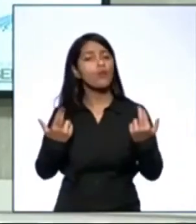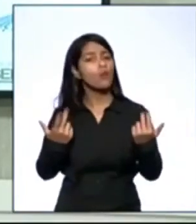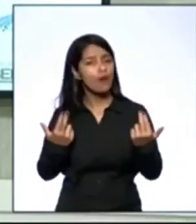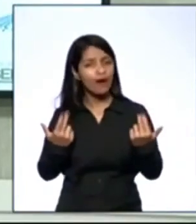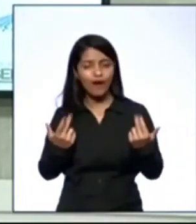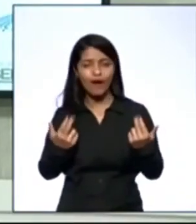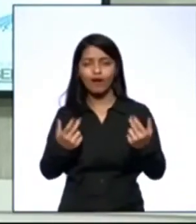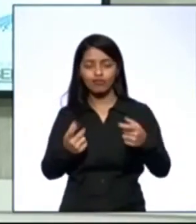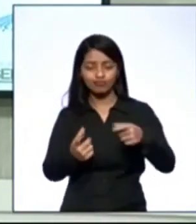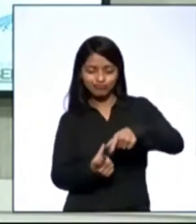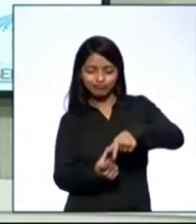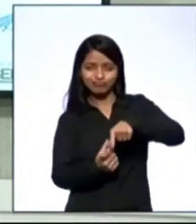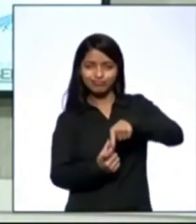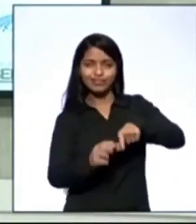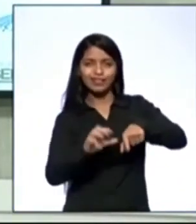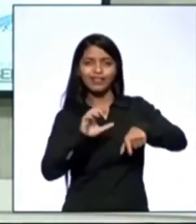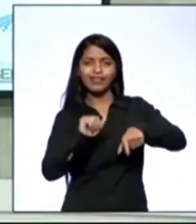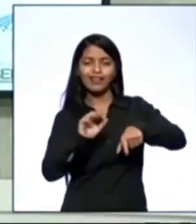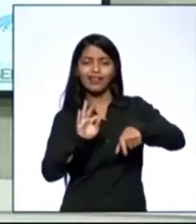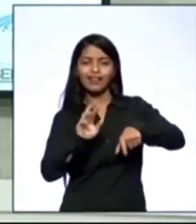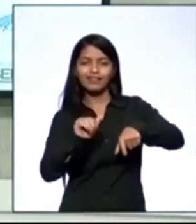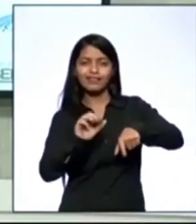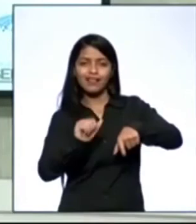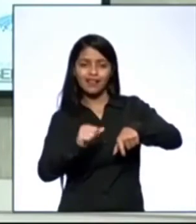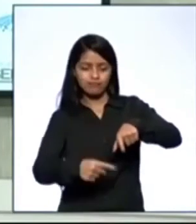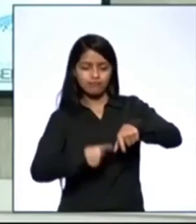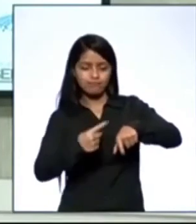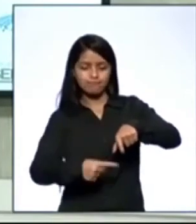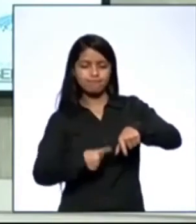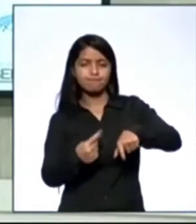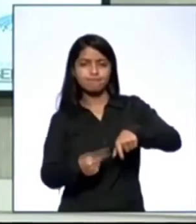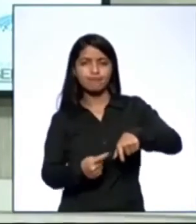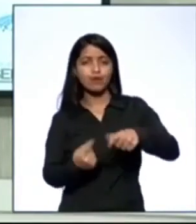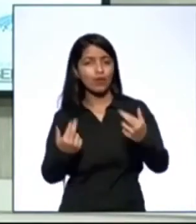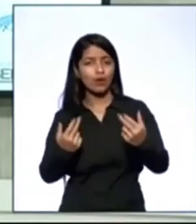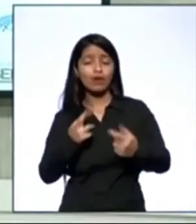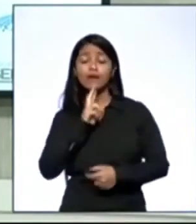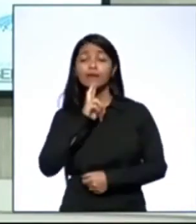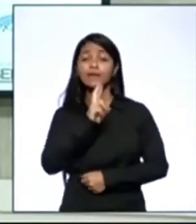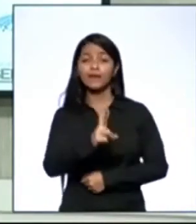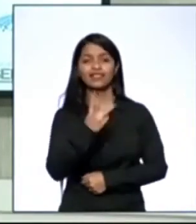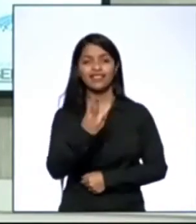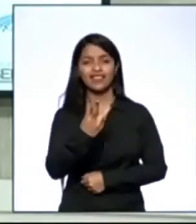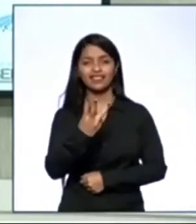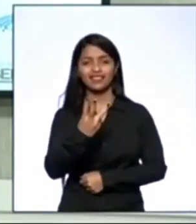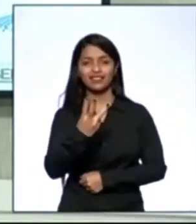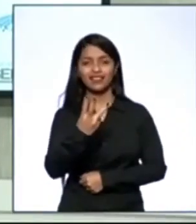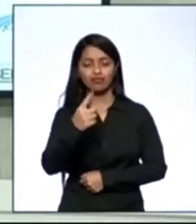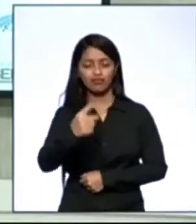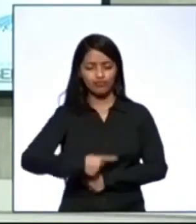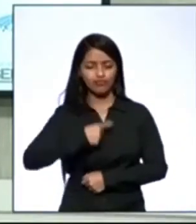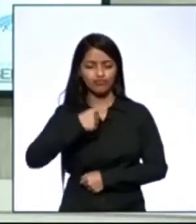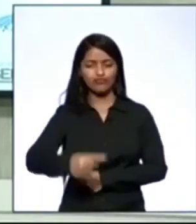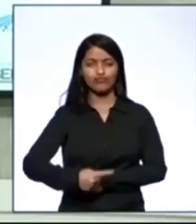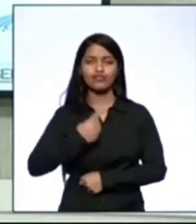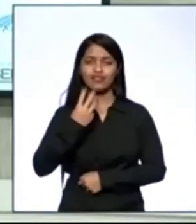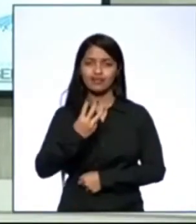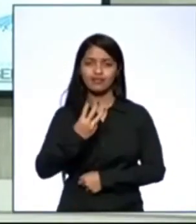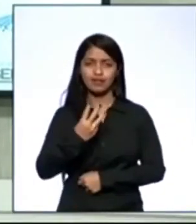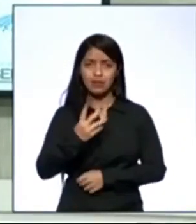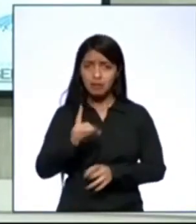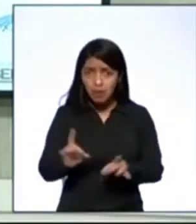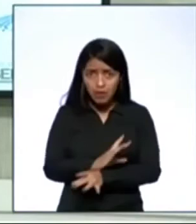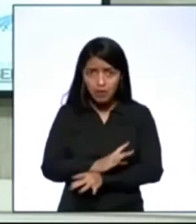que a catraca deu, porque estão soldadas. E 3 voltas é a resposta. Beleza? Agora, terminou o exercício?